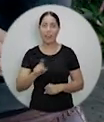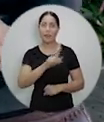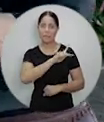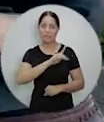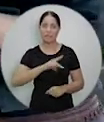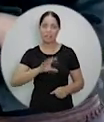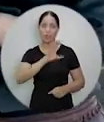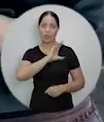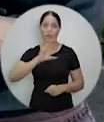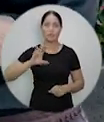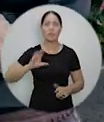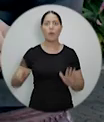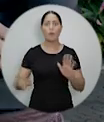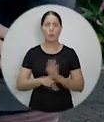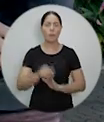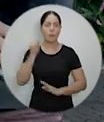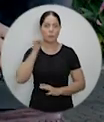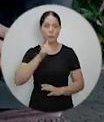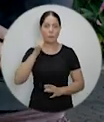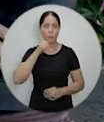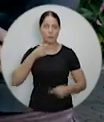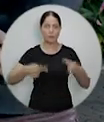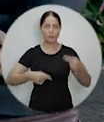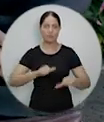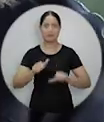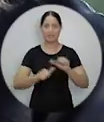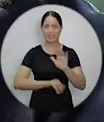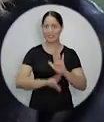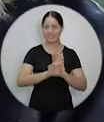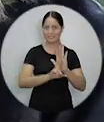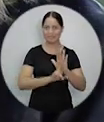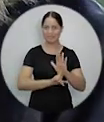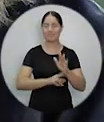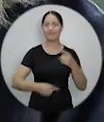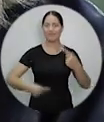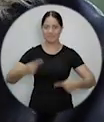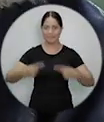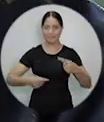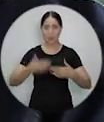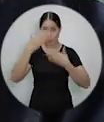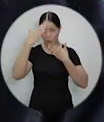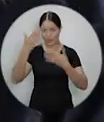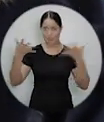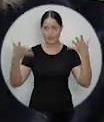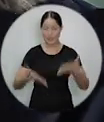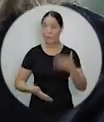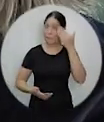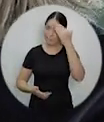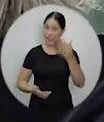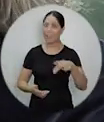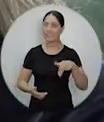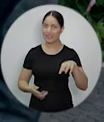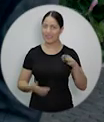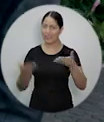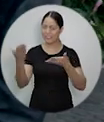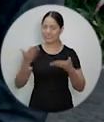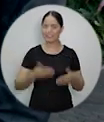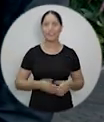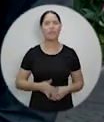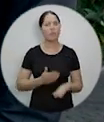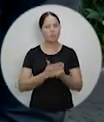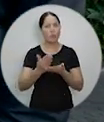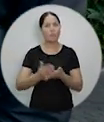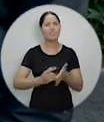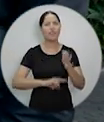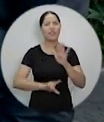presidente da Comissão Especial de Estudos da Reforma Política. Muito obrigada por sua participação com a gente. Obrigada pelo convite, Natália. Vamos começar